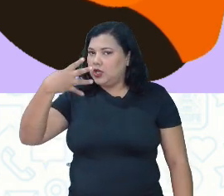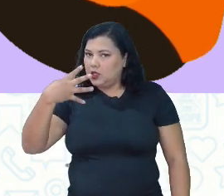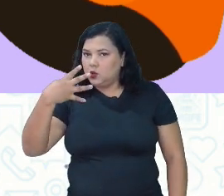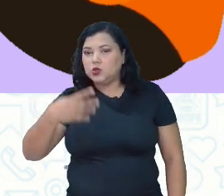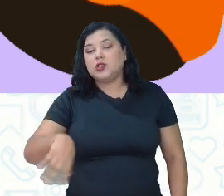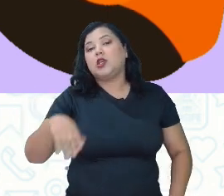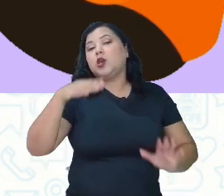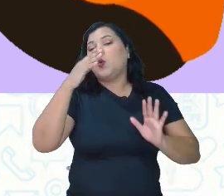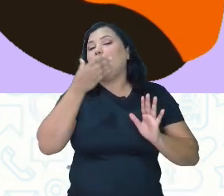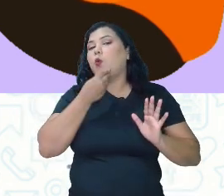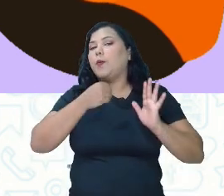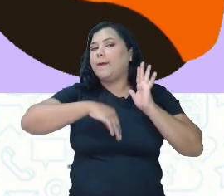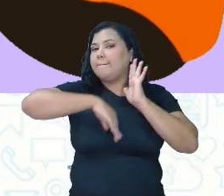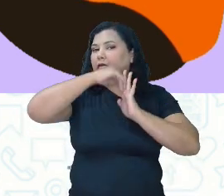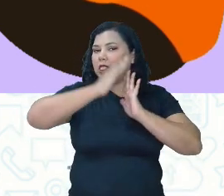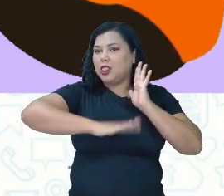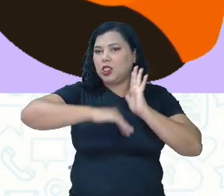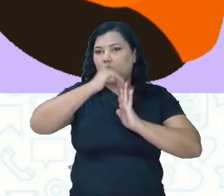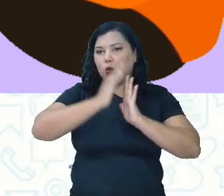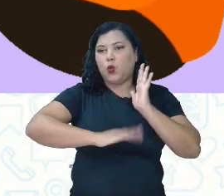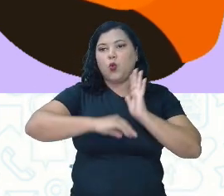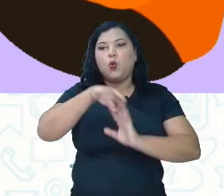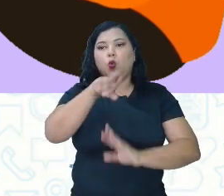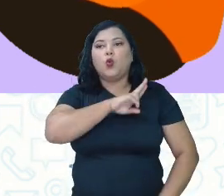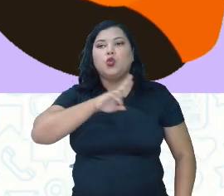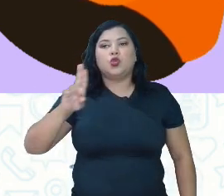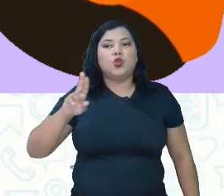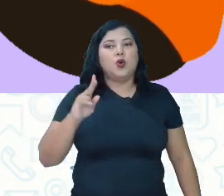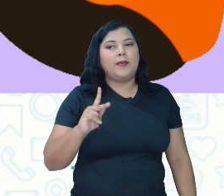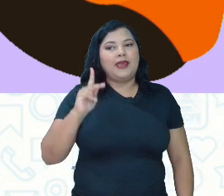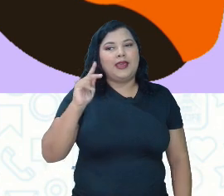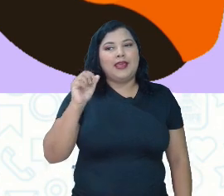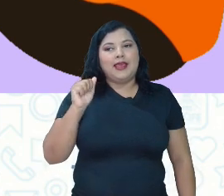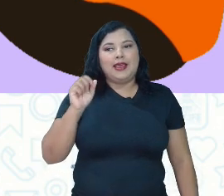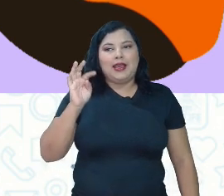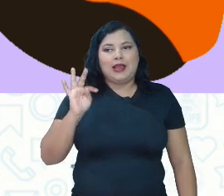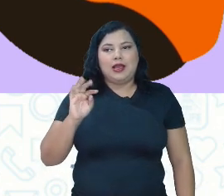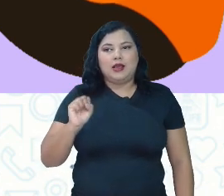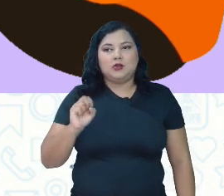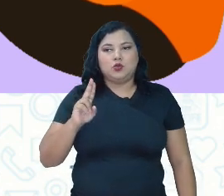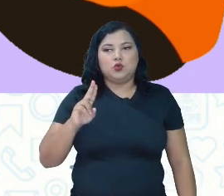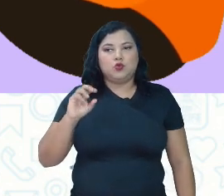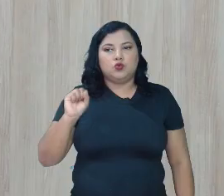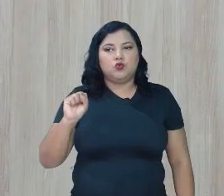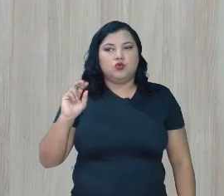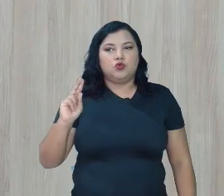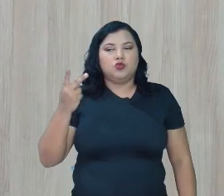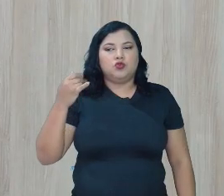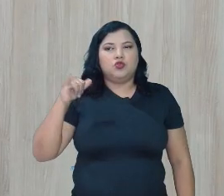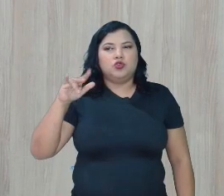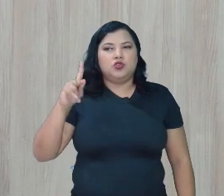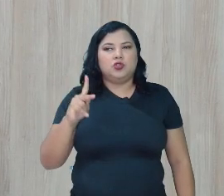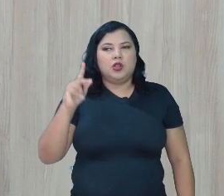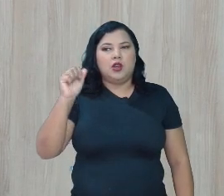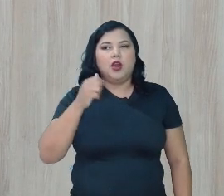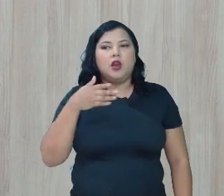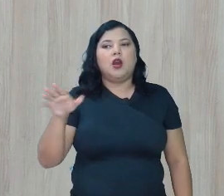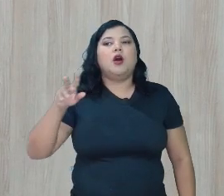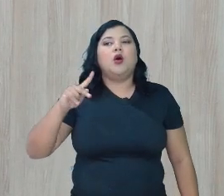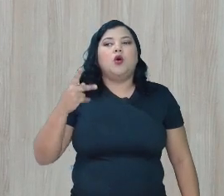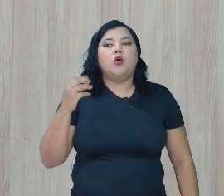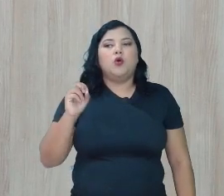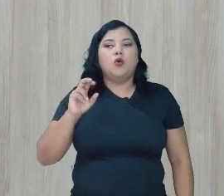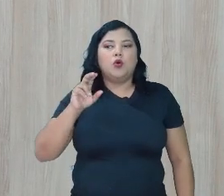Katsujika Okusai, professora de vocês não fala japonês, tá, pessoal? Ela só fala a língua